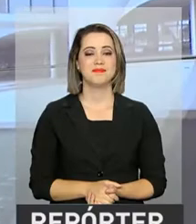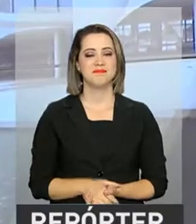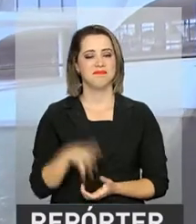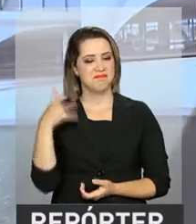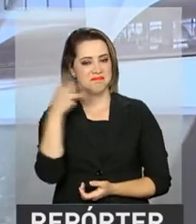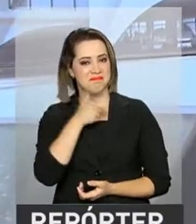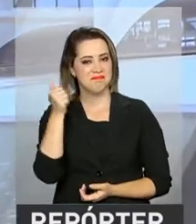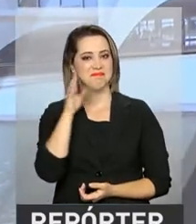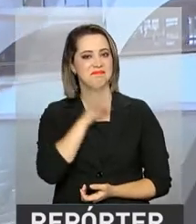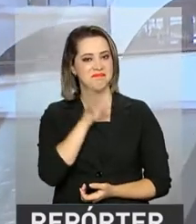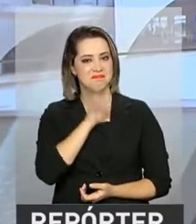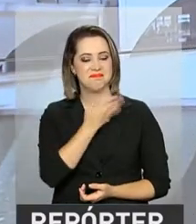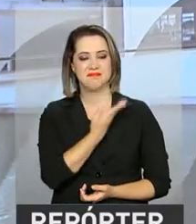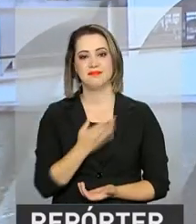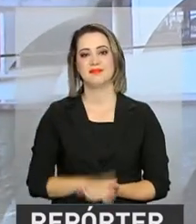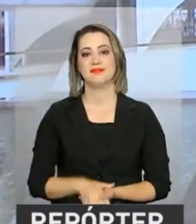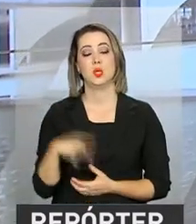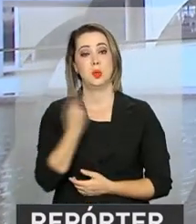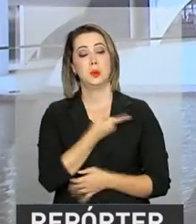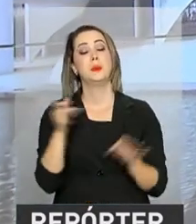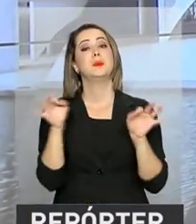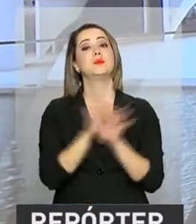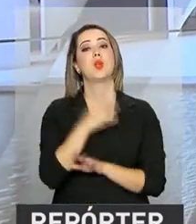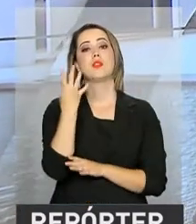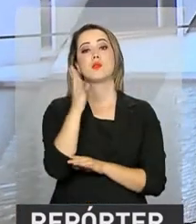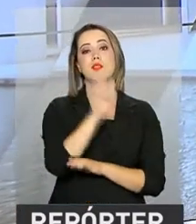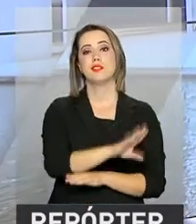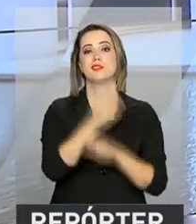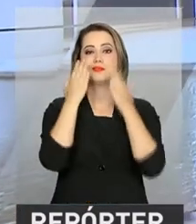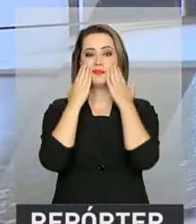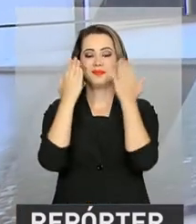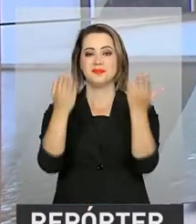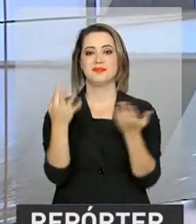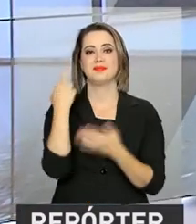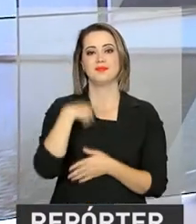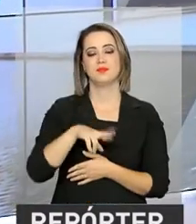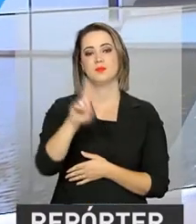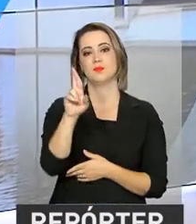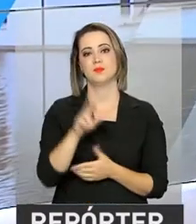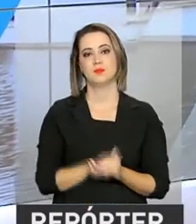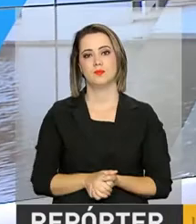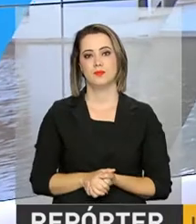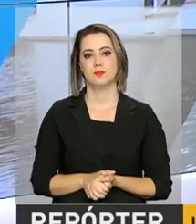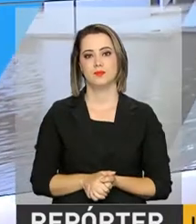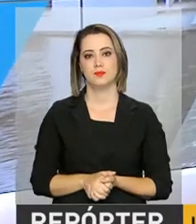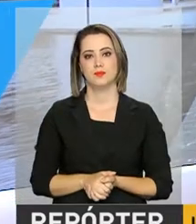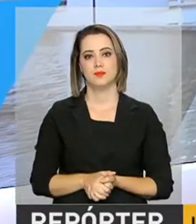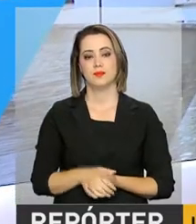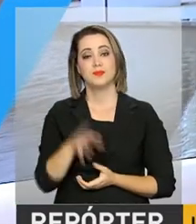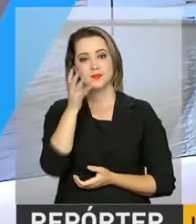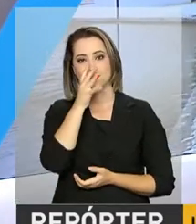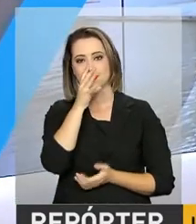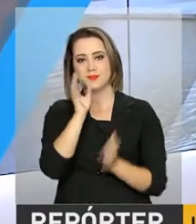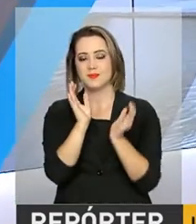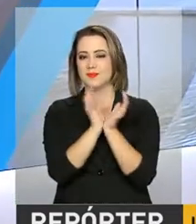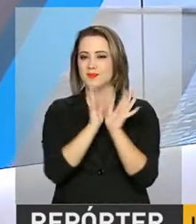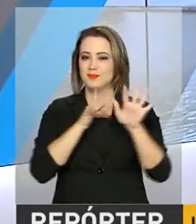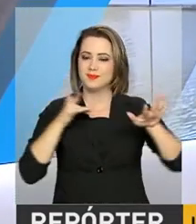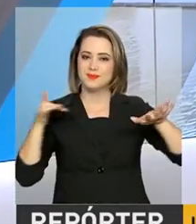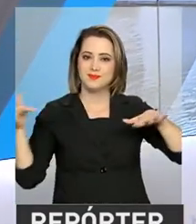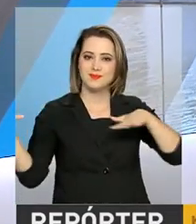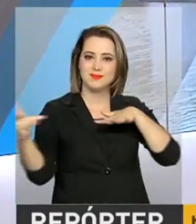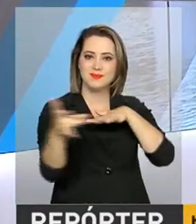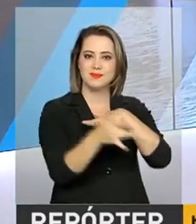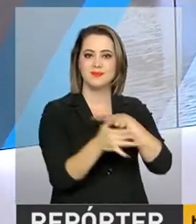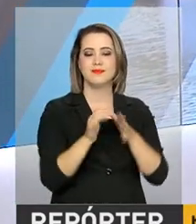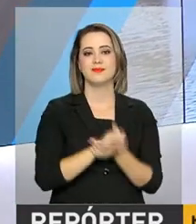Bacana, não é? Nós ficamos por aqui e voltamos às 16h na próxima edição do Repórter NBR. E você pode acompanhar também as novidades